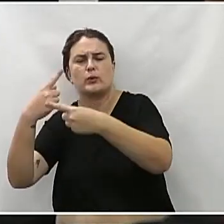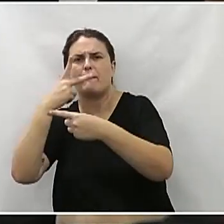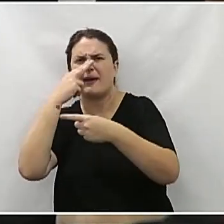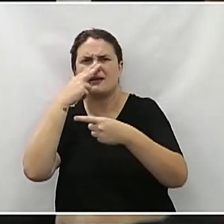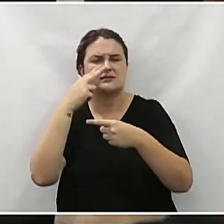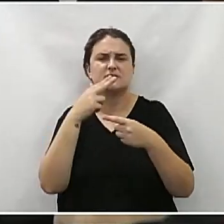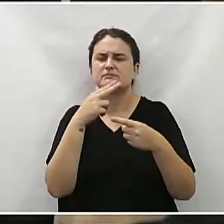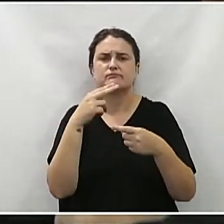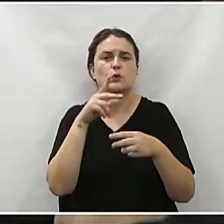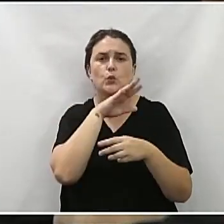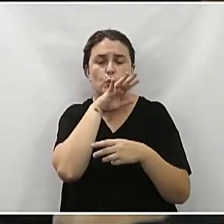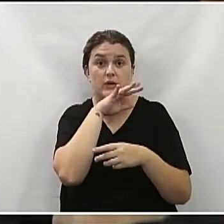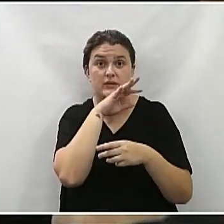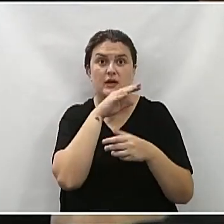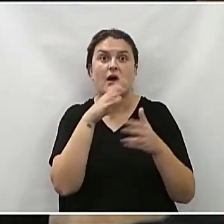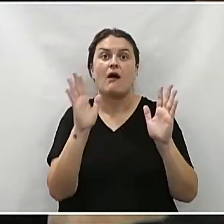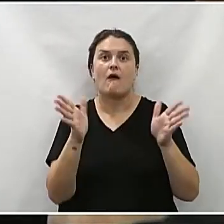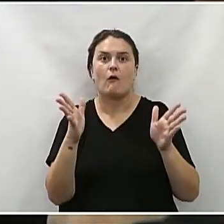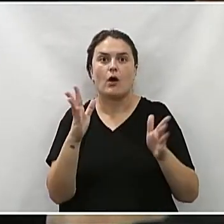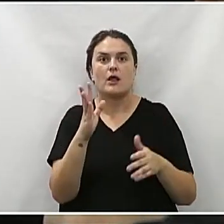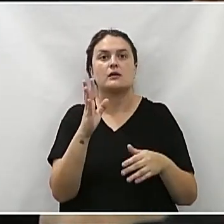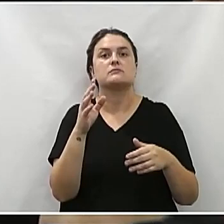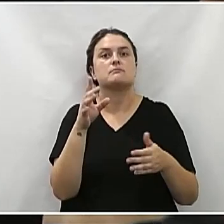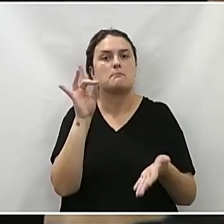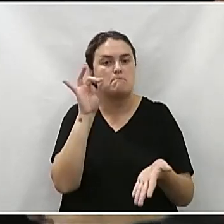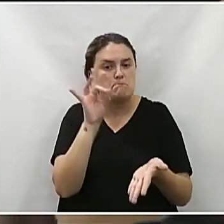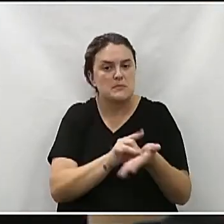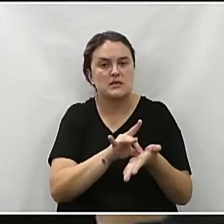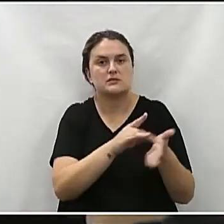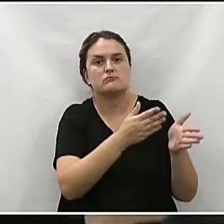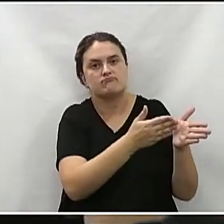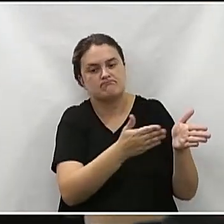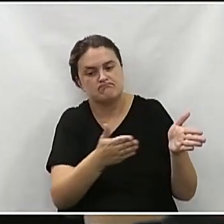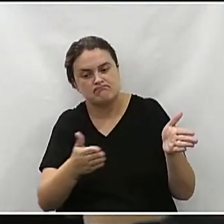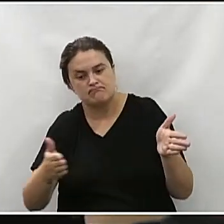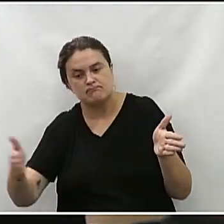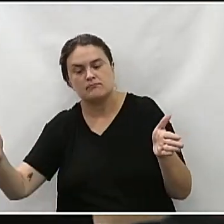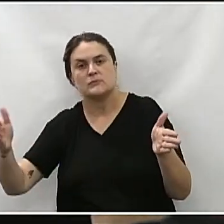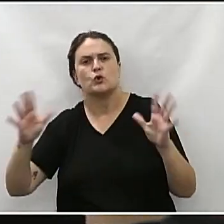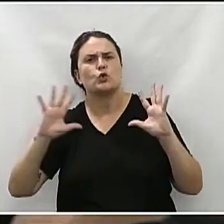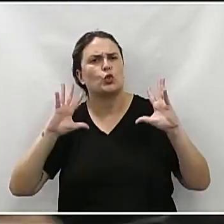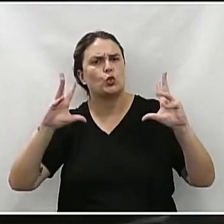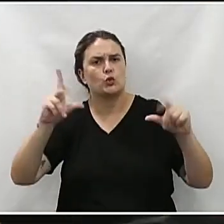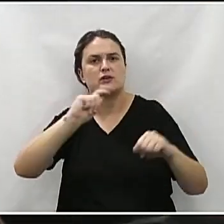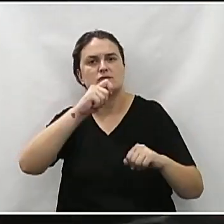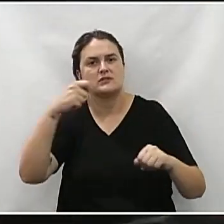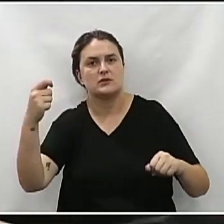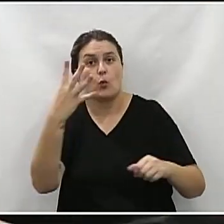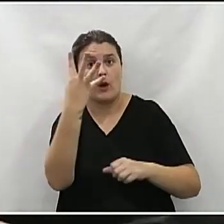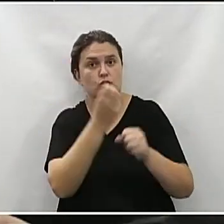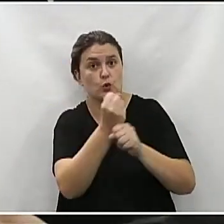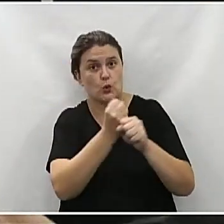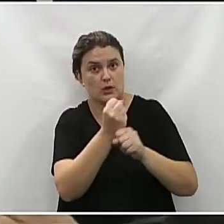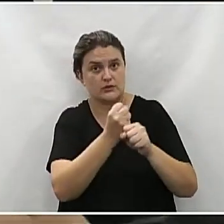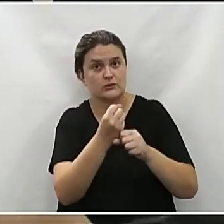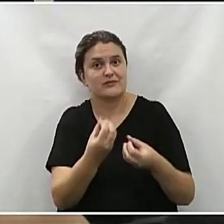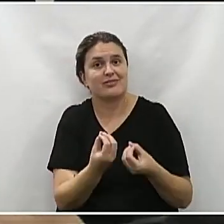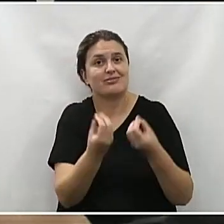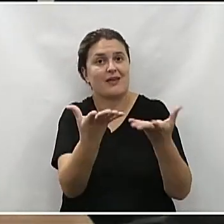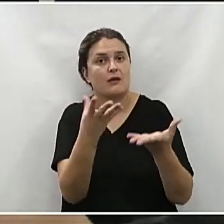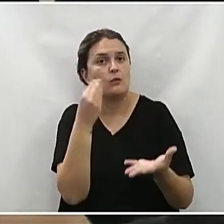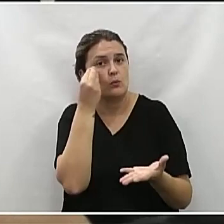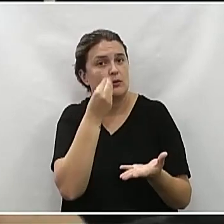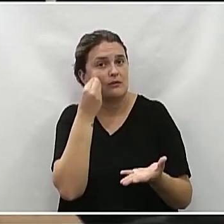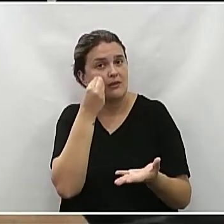concentração e o período da eleição dessas associações é de suma importância com um mandato de quatro anos dando oportunidade